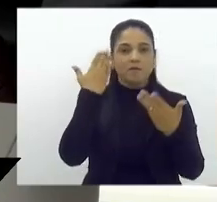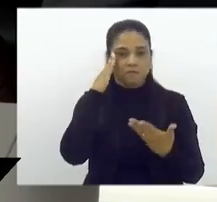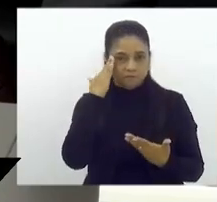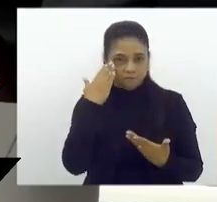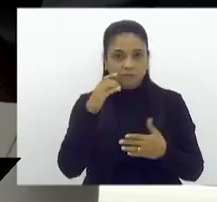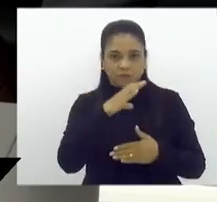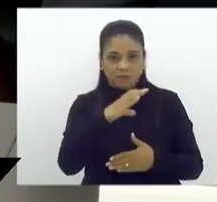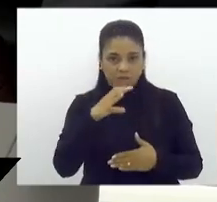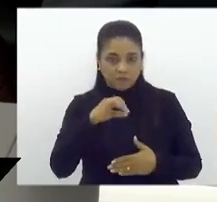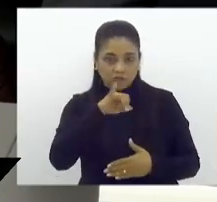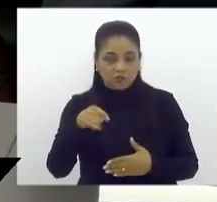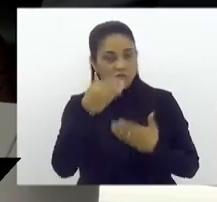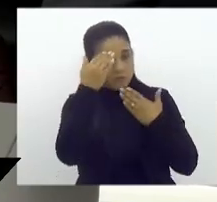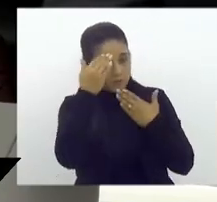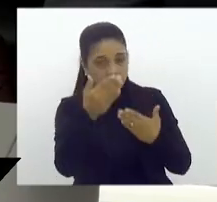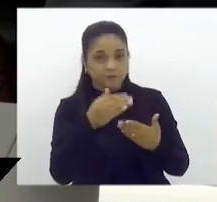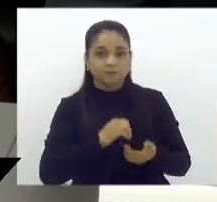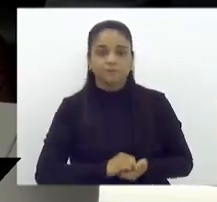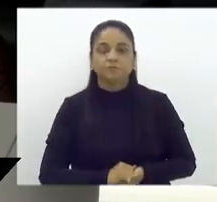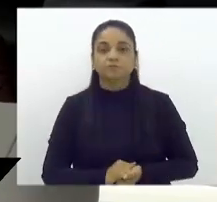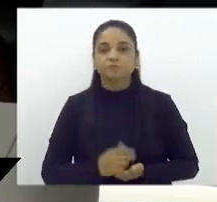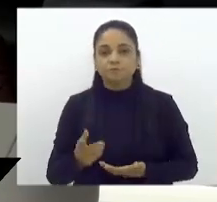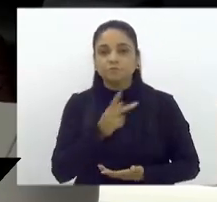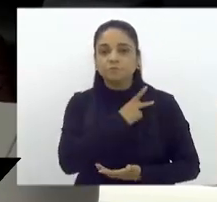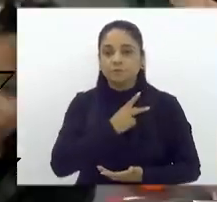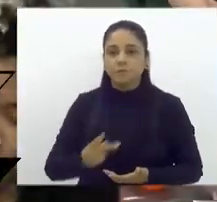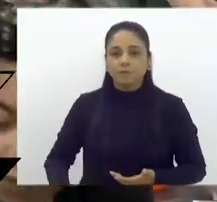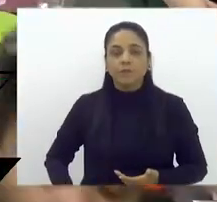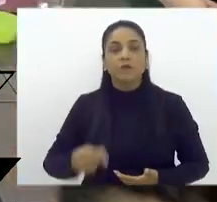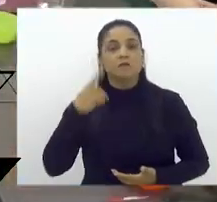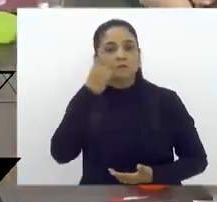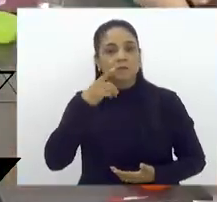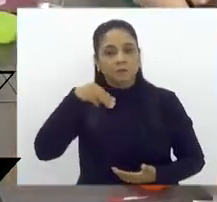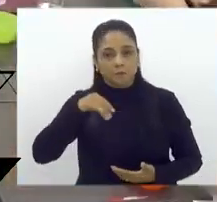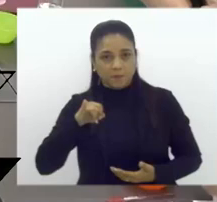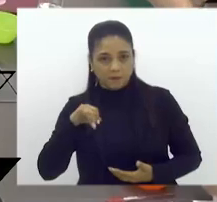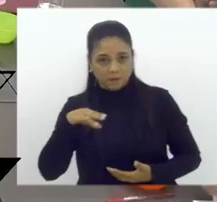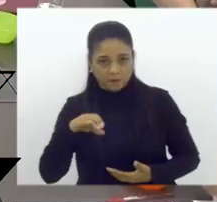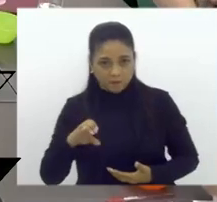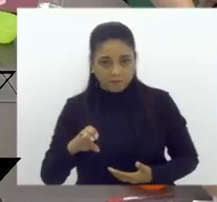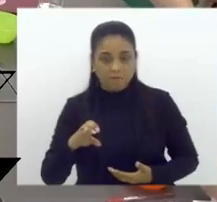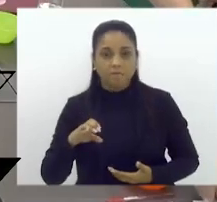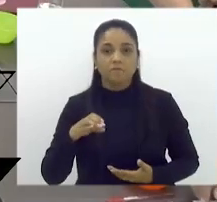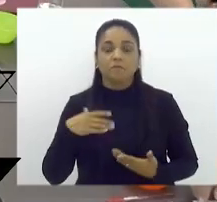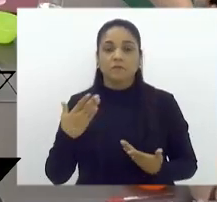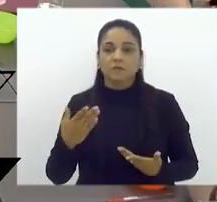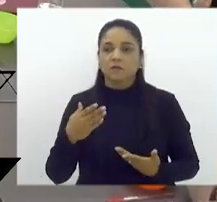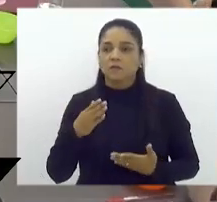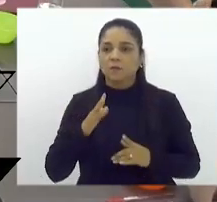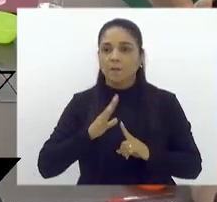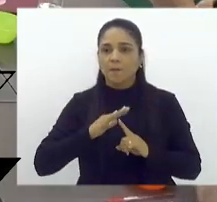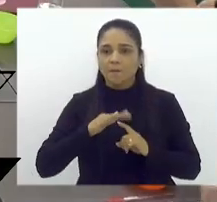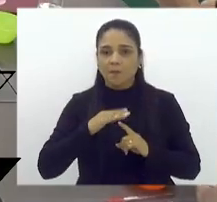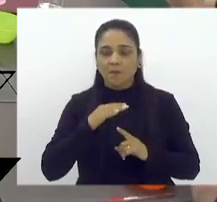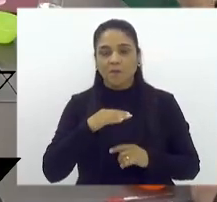CCJ. Obrigada. Presidente. Pois não, deputado Mink, para discutir. Alô?